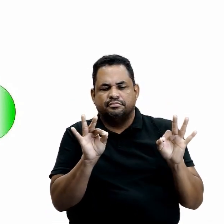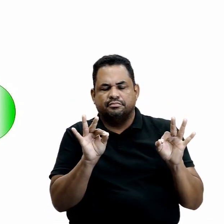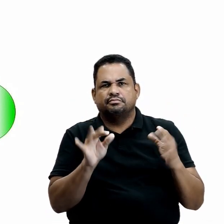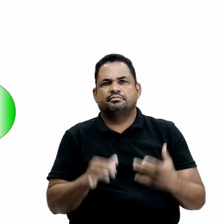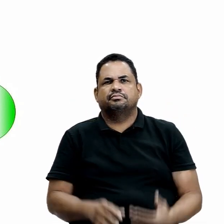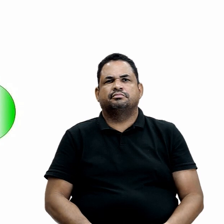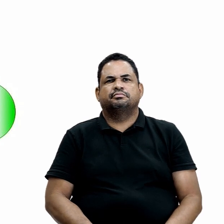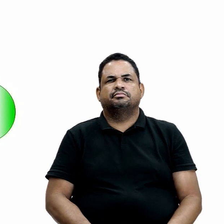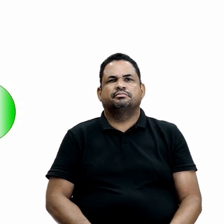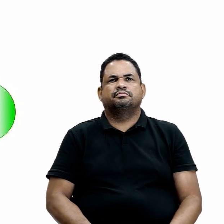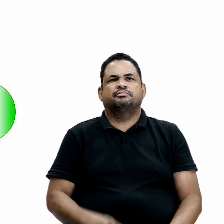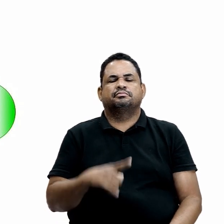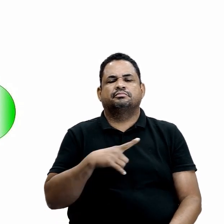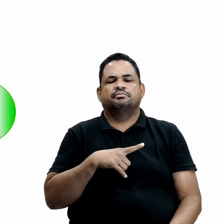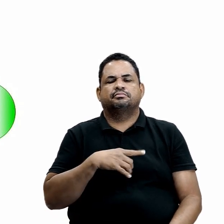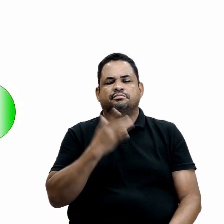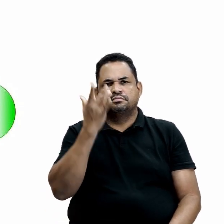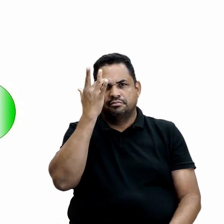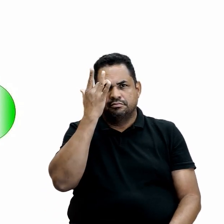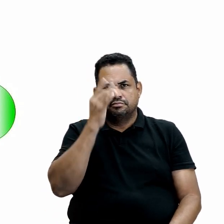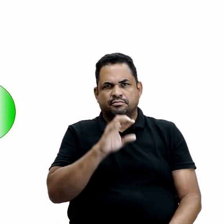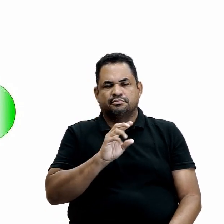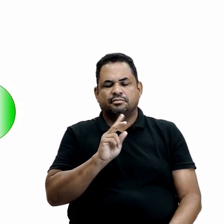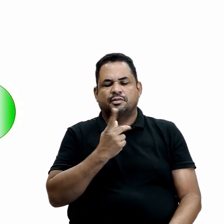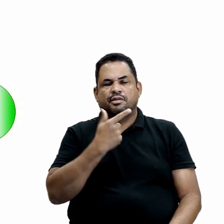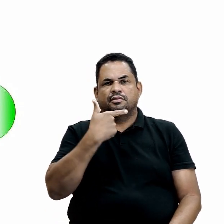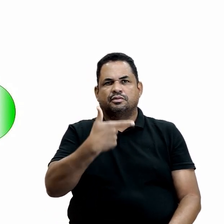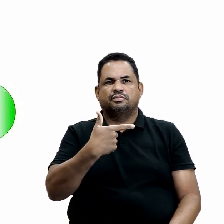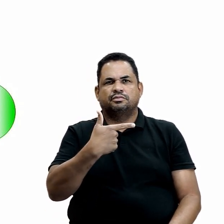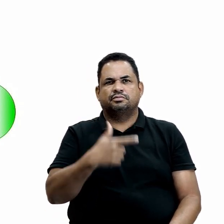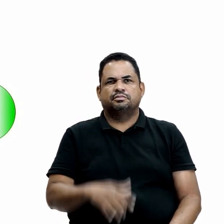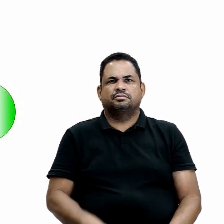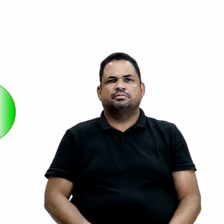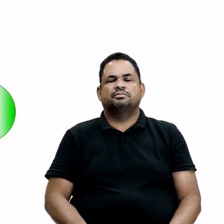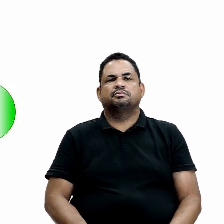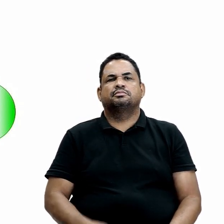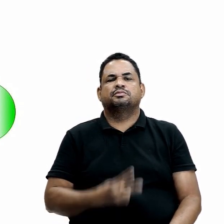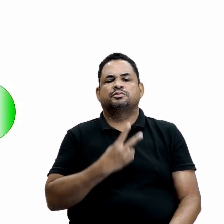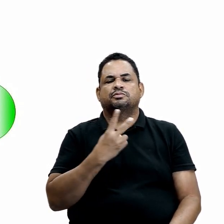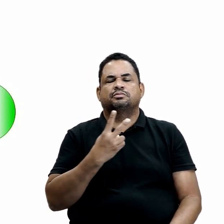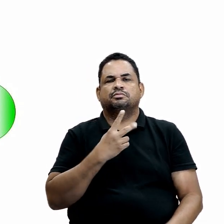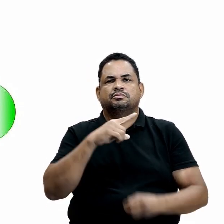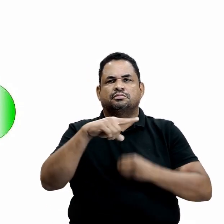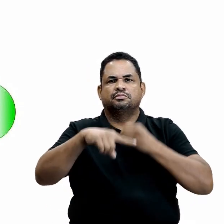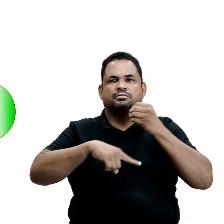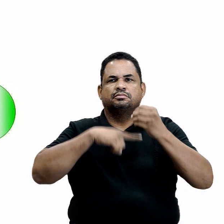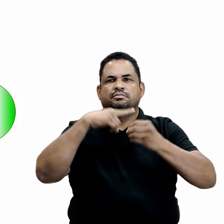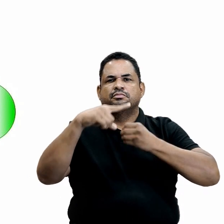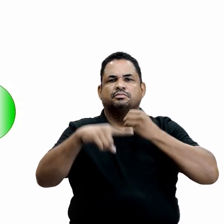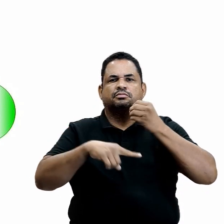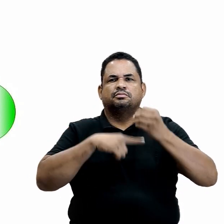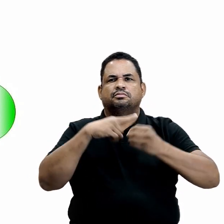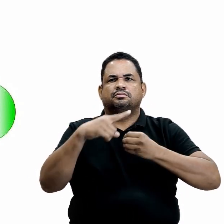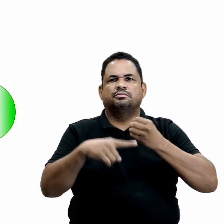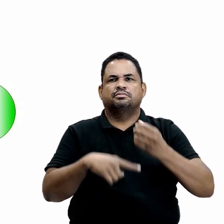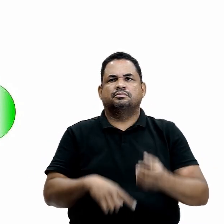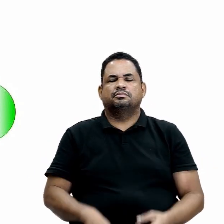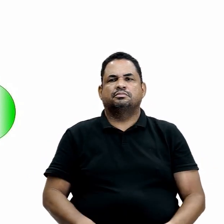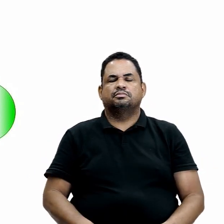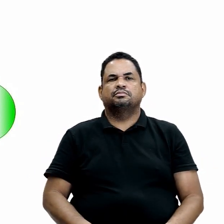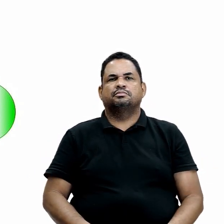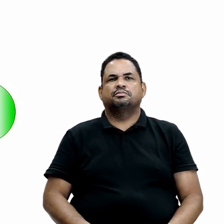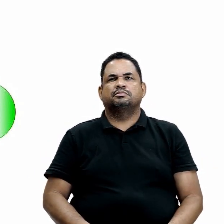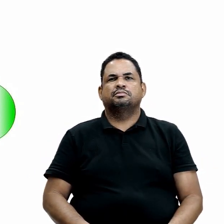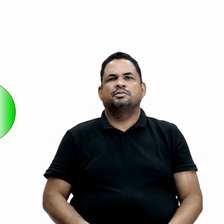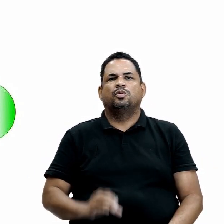que tem sua fórmula H2, ou seja, 2 átomos do mesmo elemento químico hidrogênio. O gás